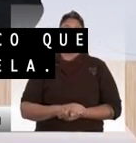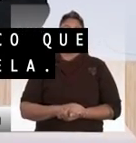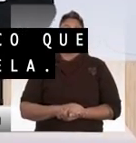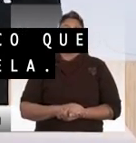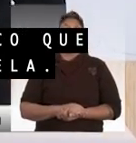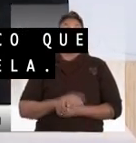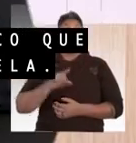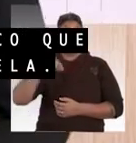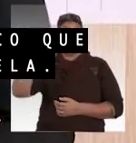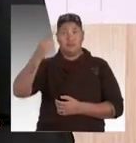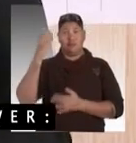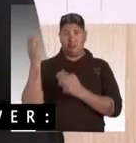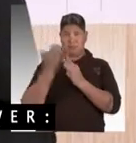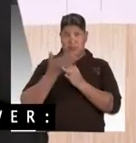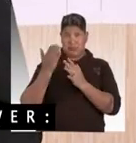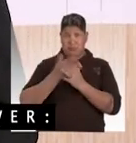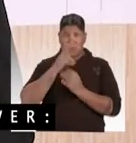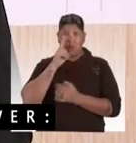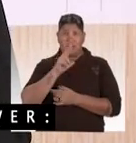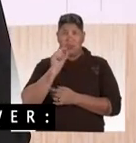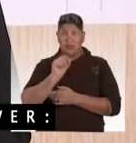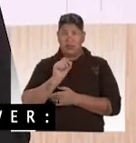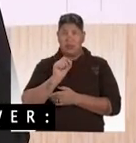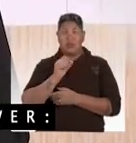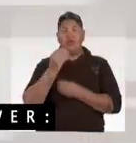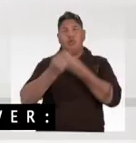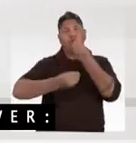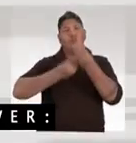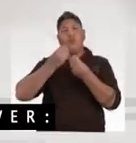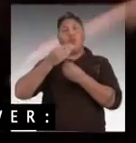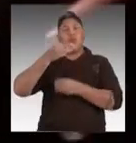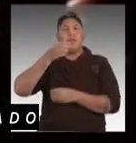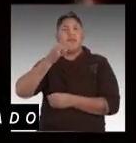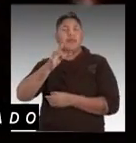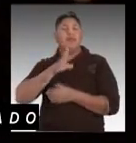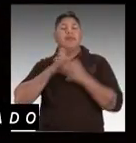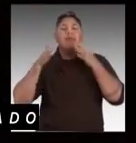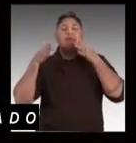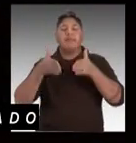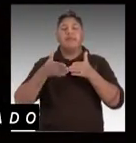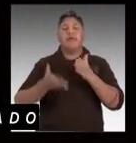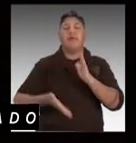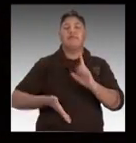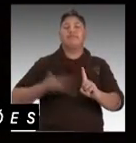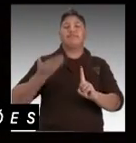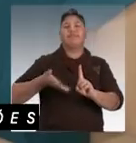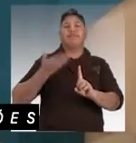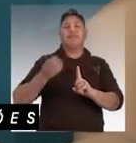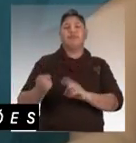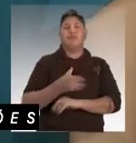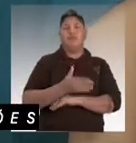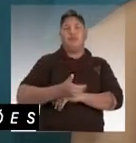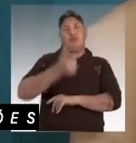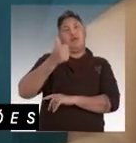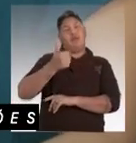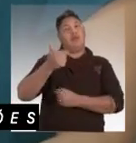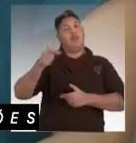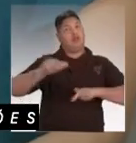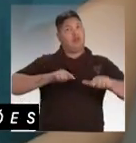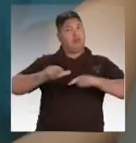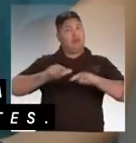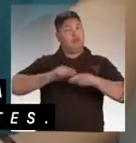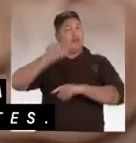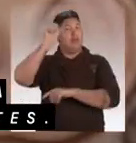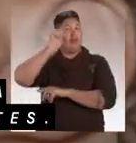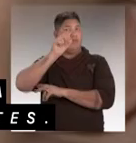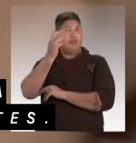sua tela. E logo depois do intervalo você vai ver como o MPT tem atuado na promoção de melhores condições